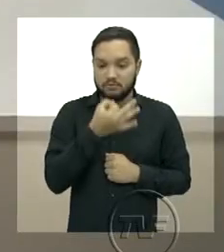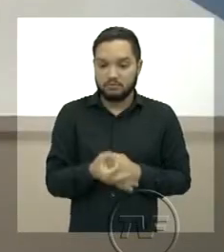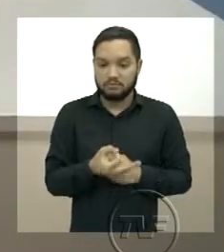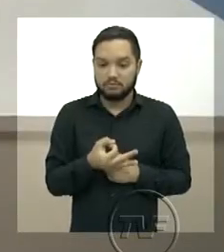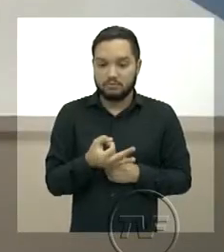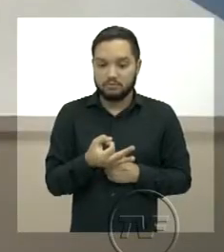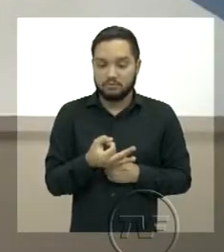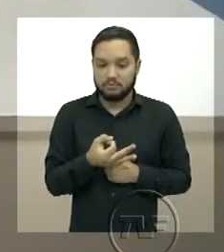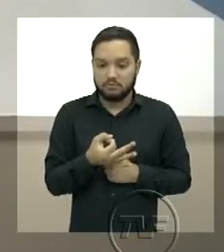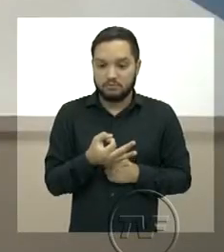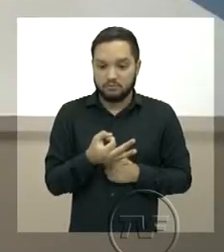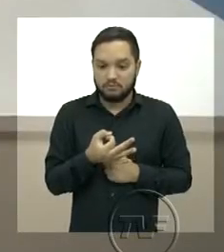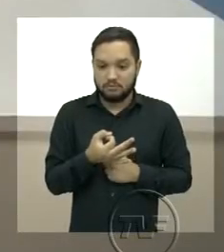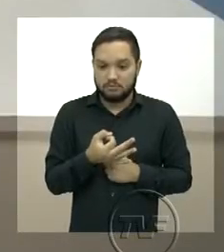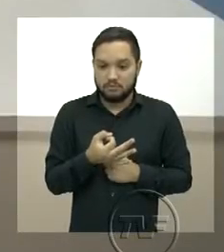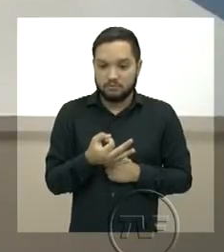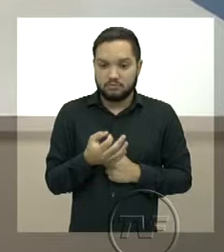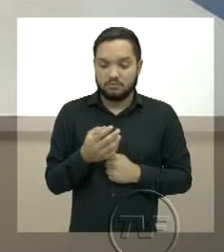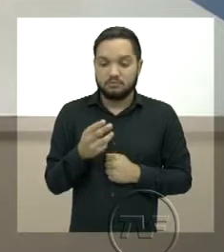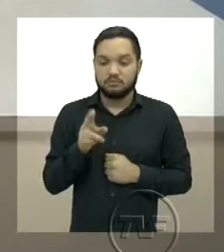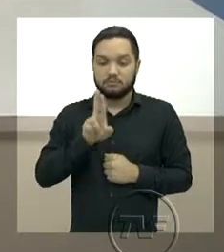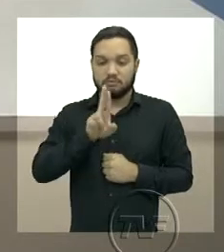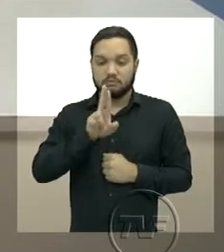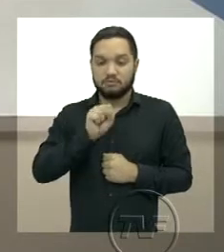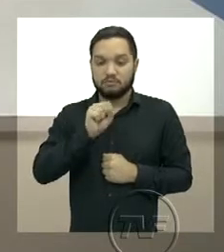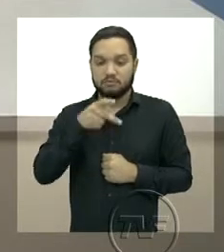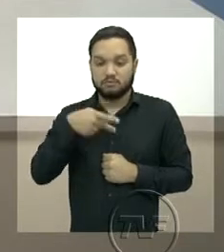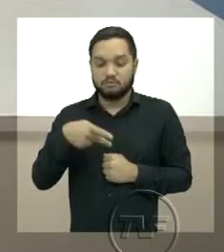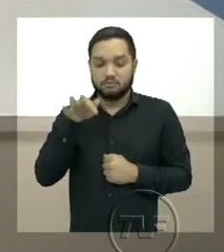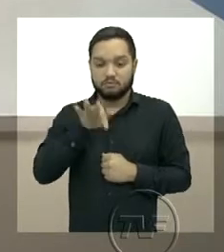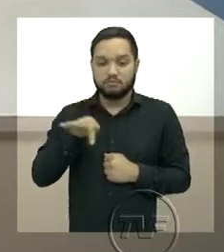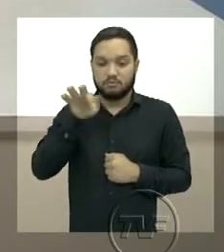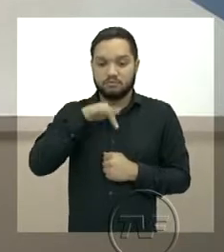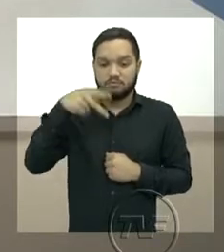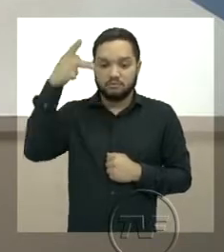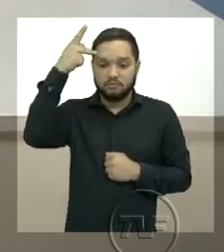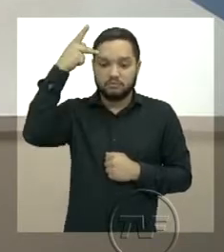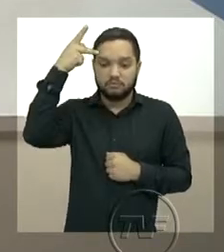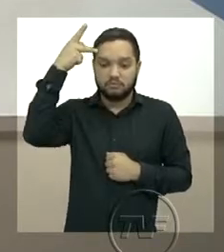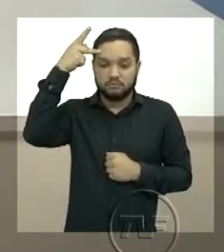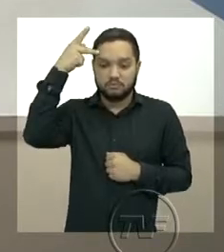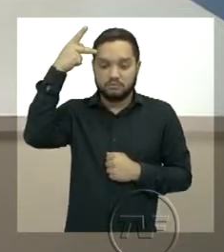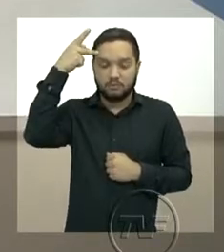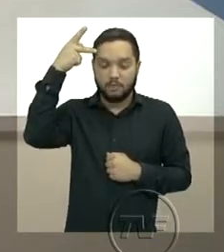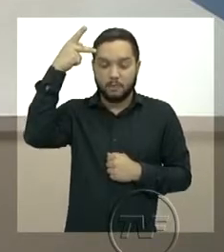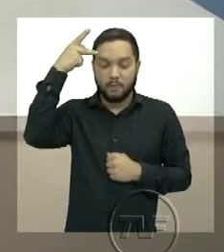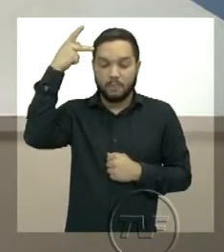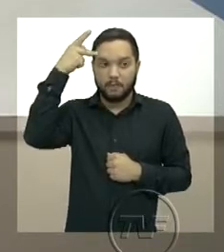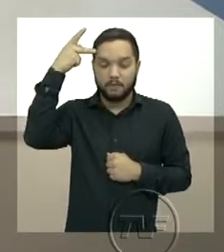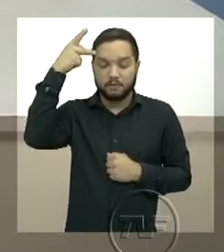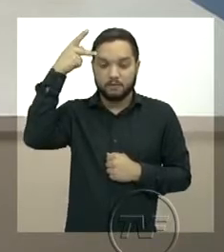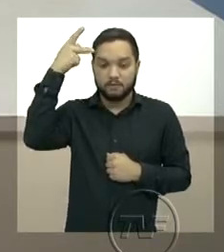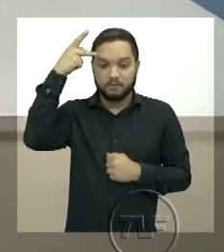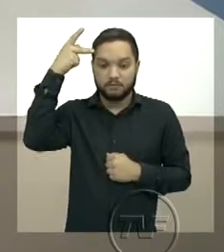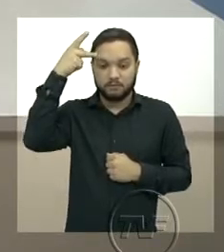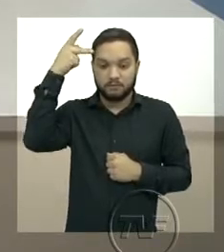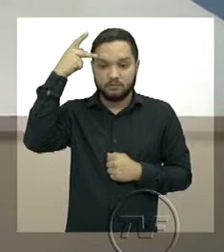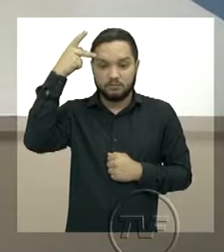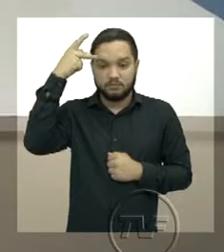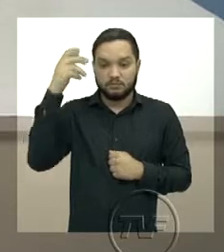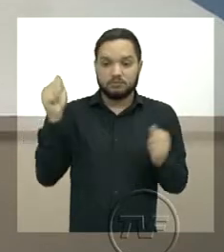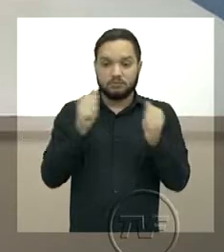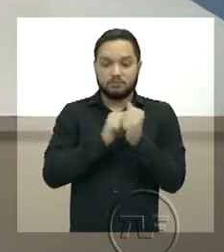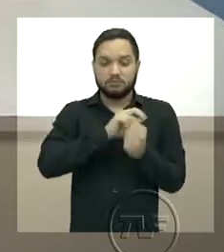aqui usando o que a USP fez quando esteve lá na manifestação de São Paulo e conversou com vários